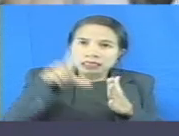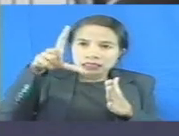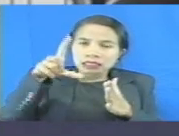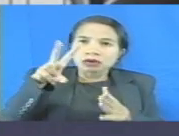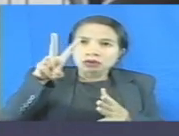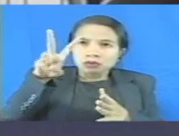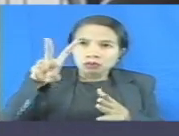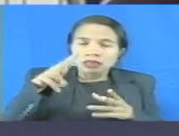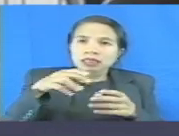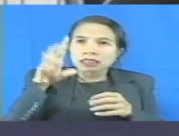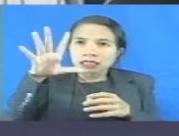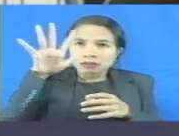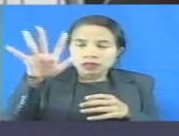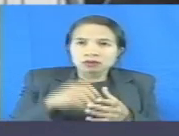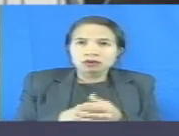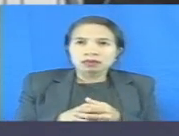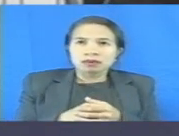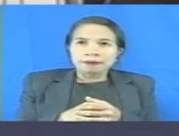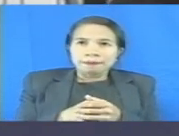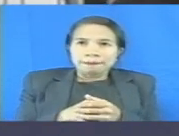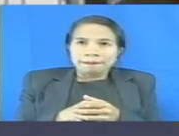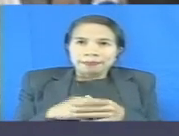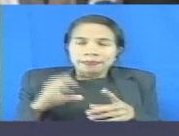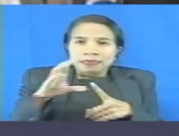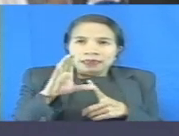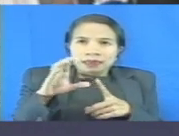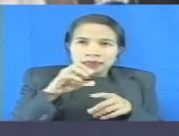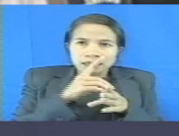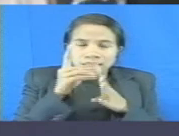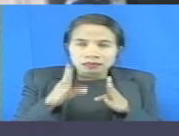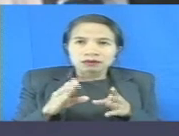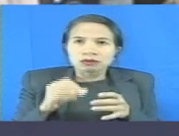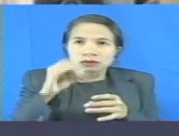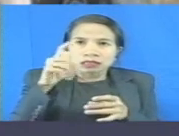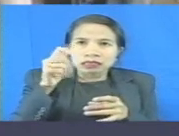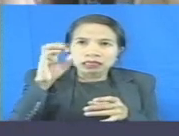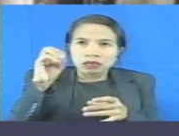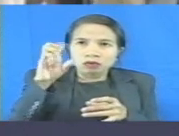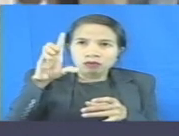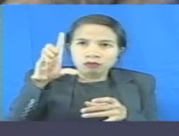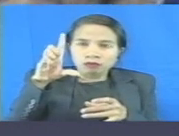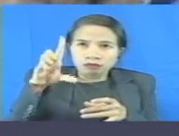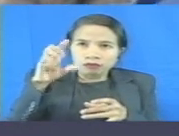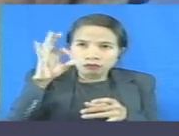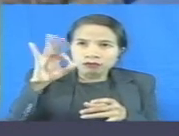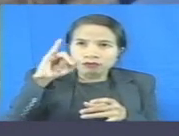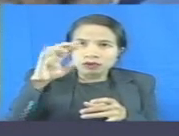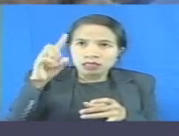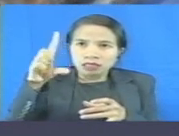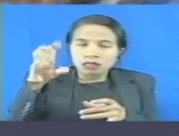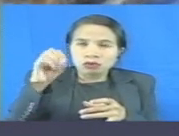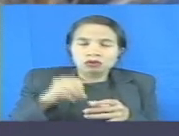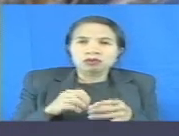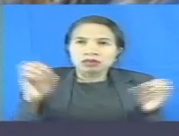Agora manager produto local líder supermercado Teofilo da Silva esclarece preço sasa normal. Não argumenta katak ni a